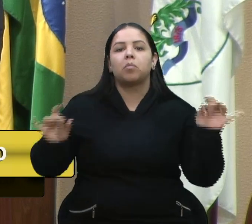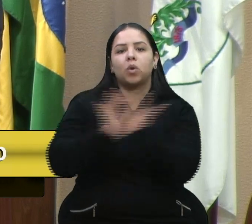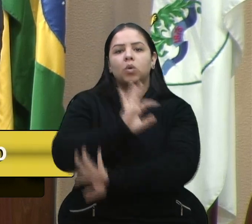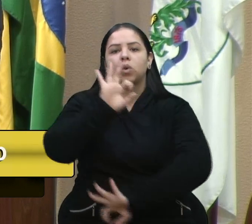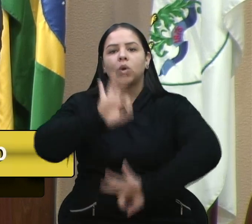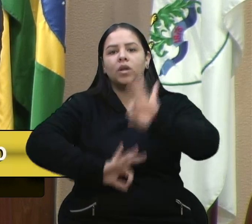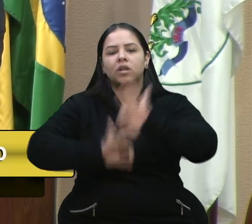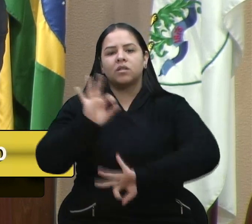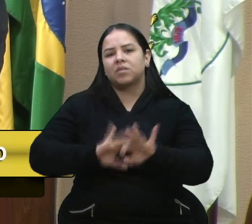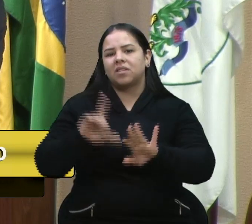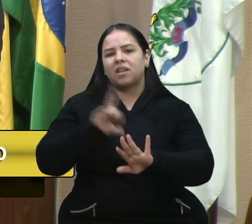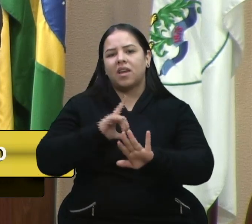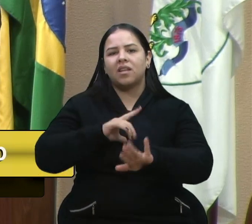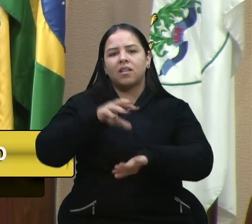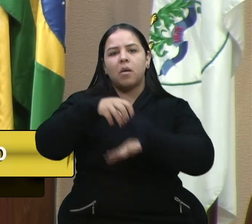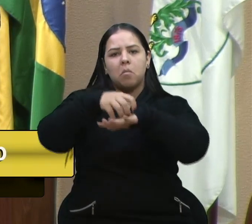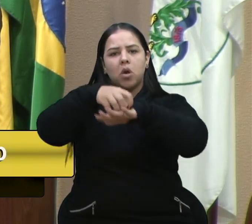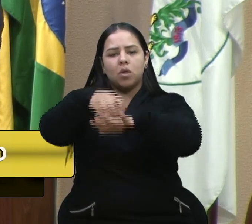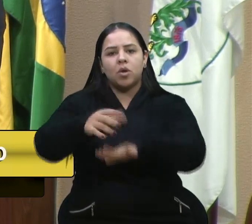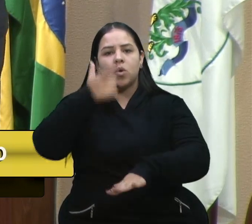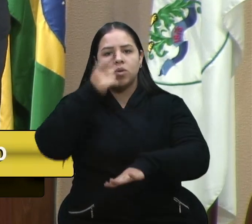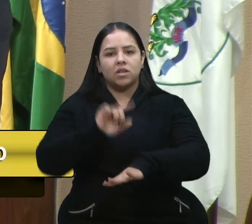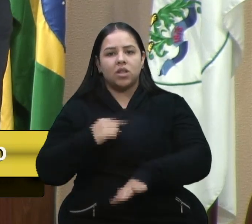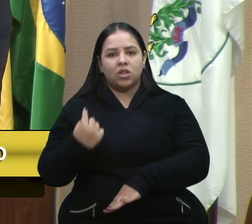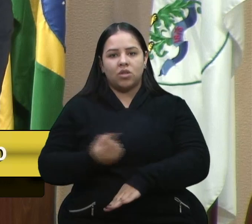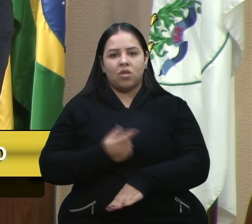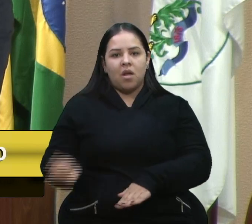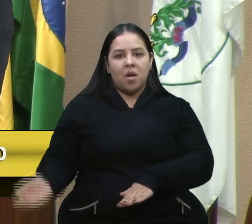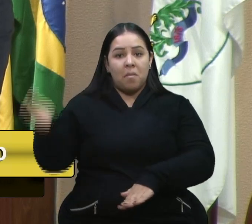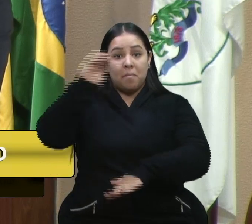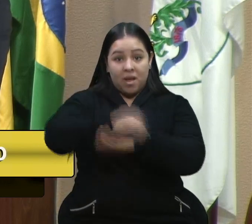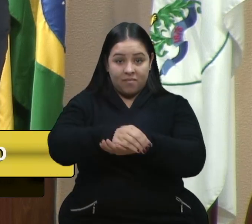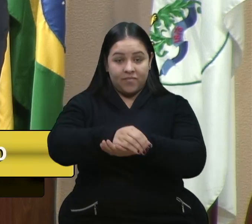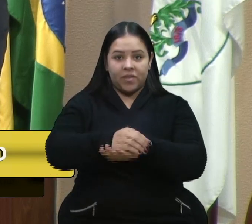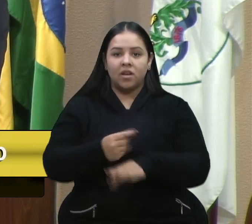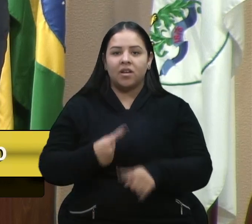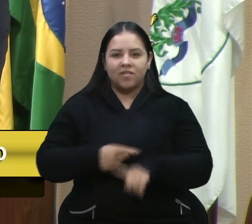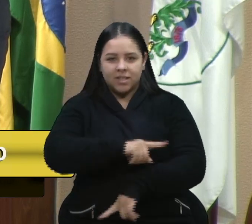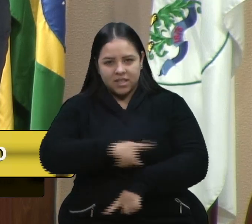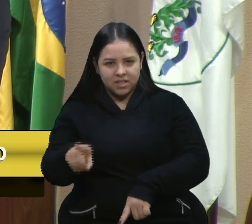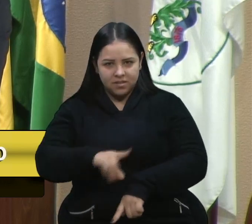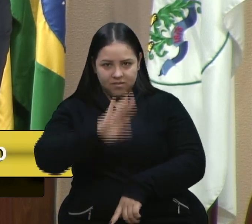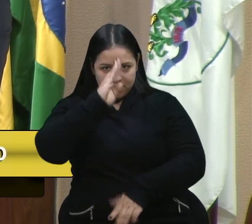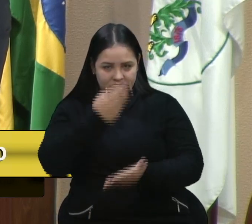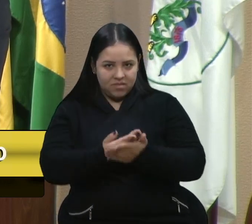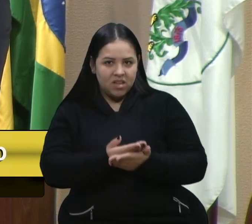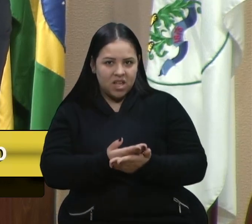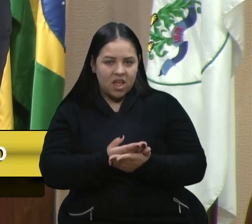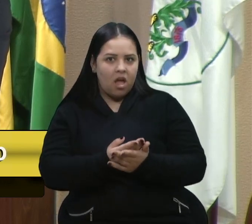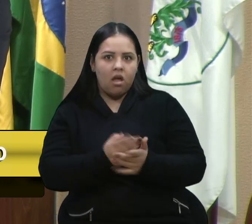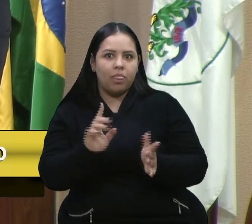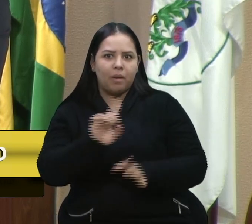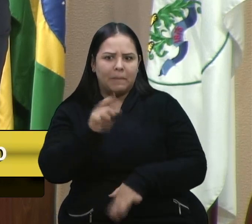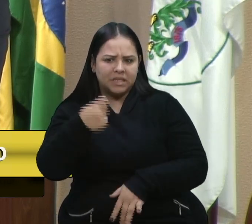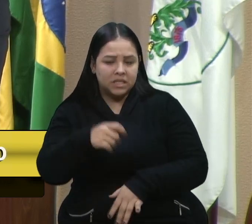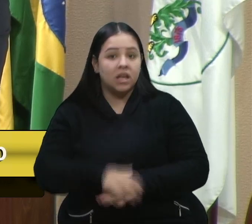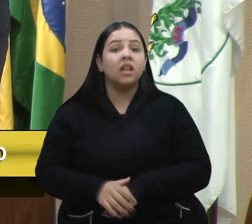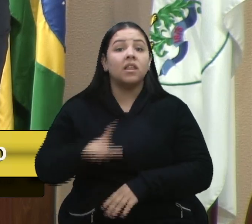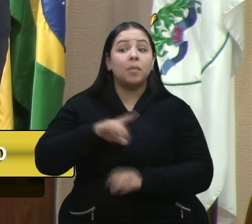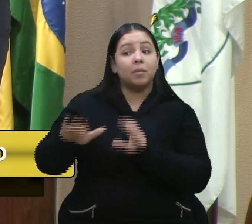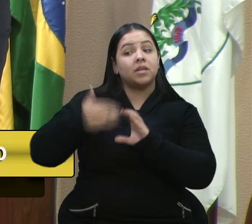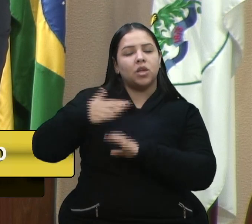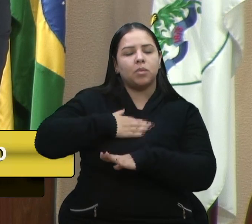de transporte, e nós fechar esses buracos. E para quem acha que é exagero, ontem eu recebi uma mensagem de uma pessoa que disse